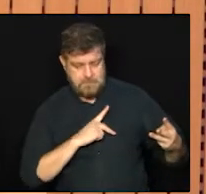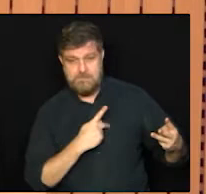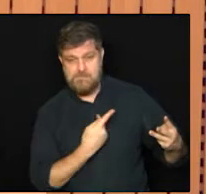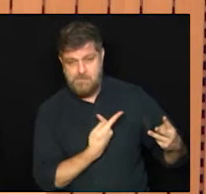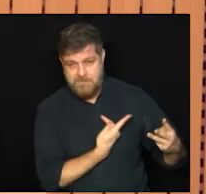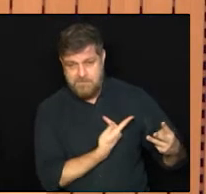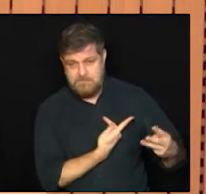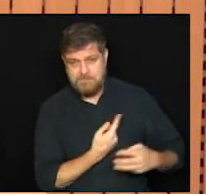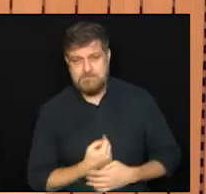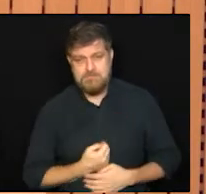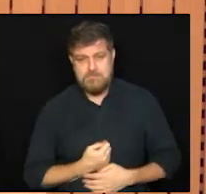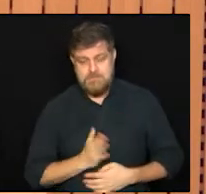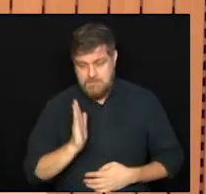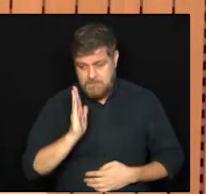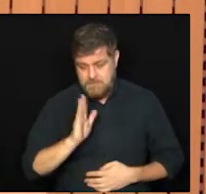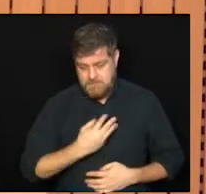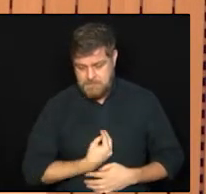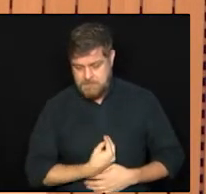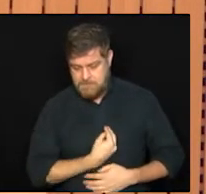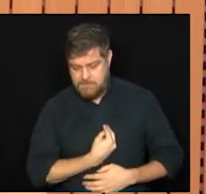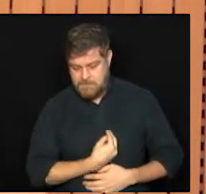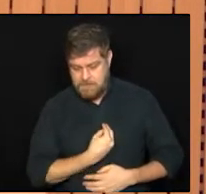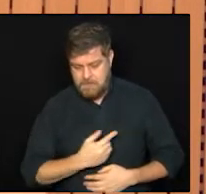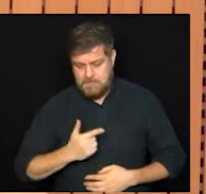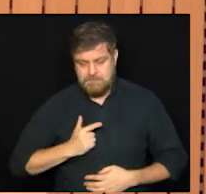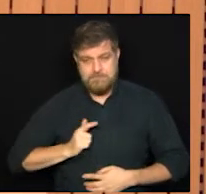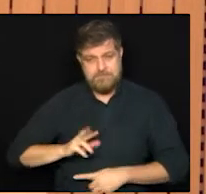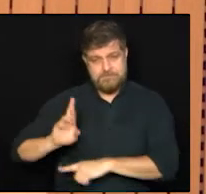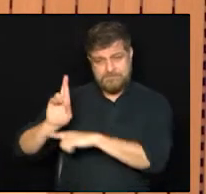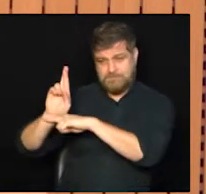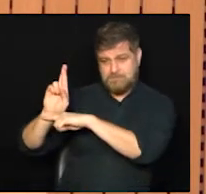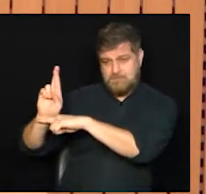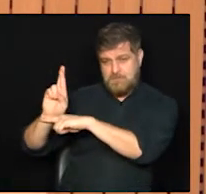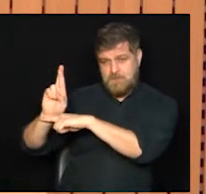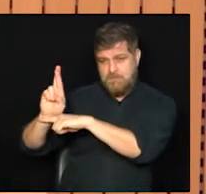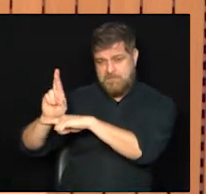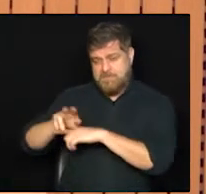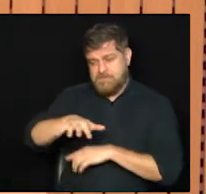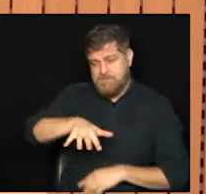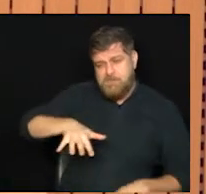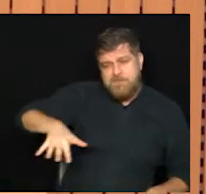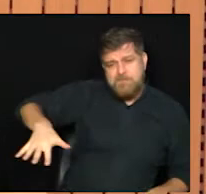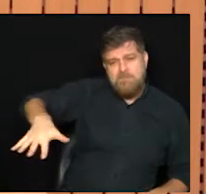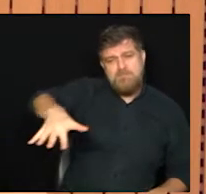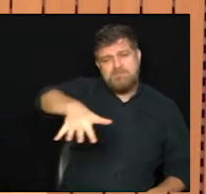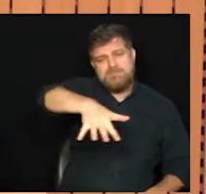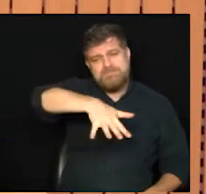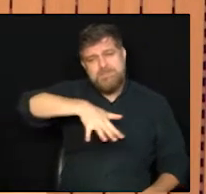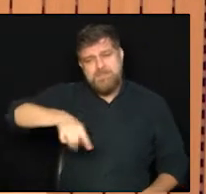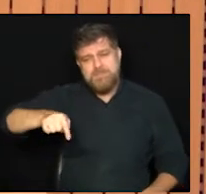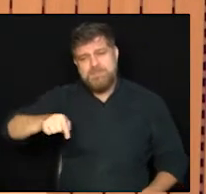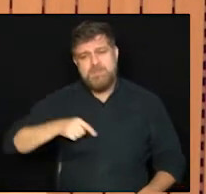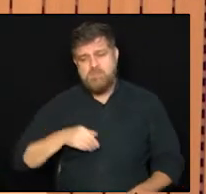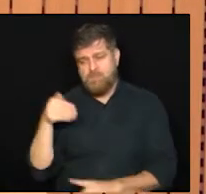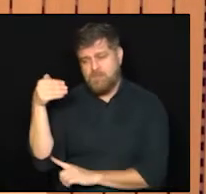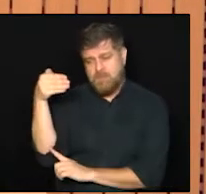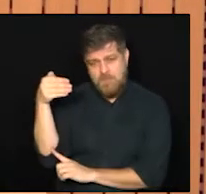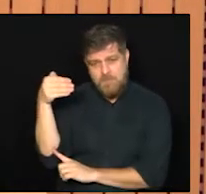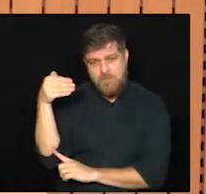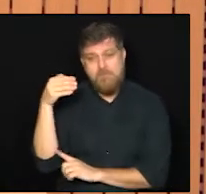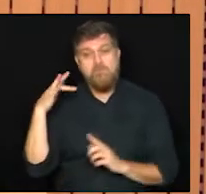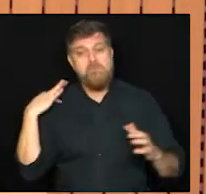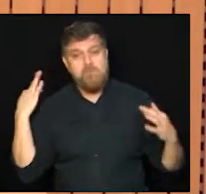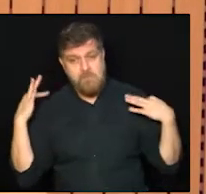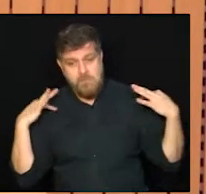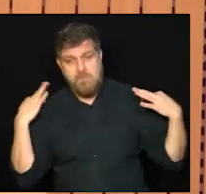Mas conosco já os representantes aqui do setor de hotelaria e turismo,